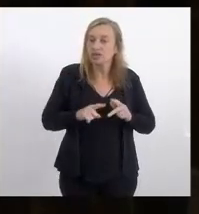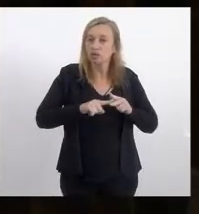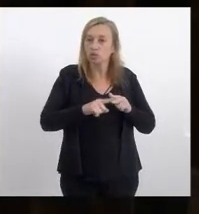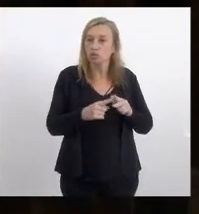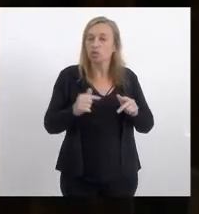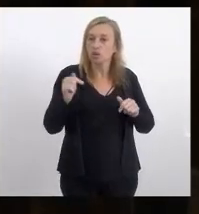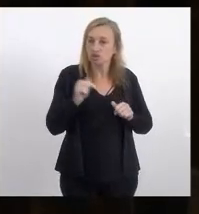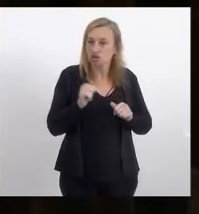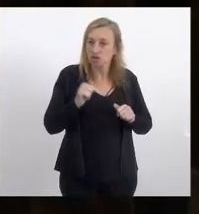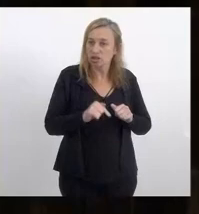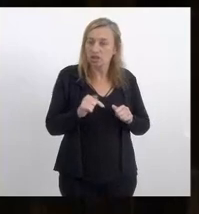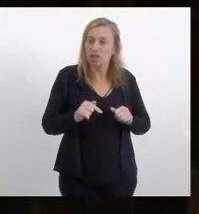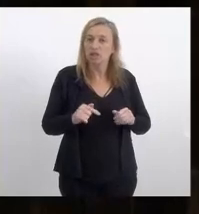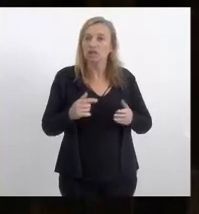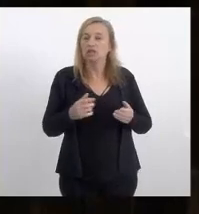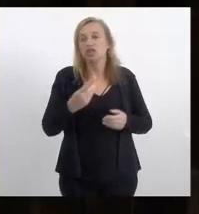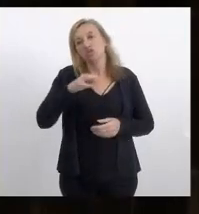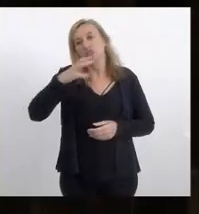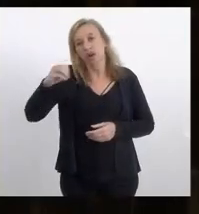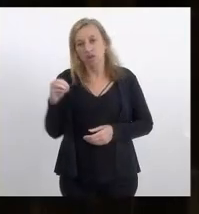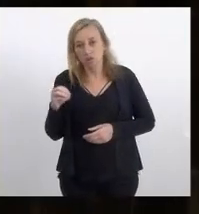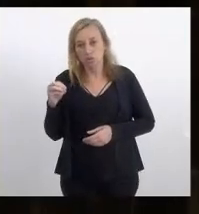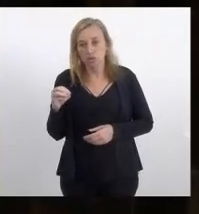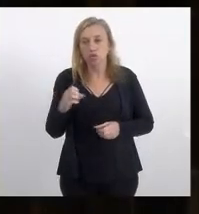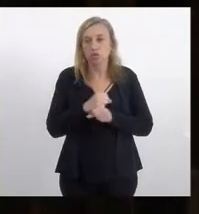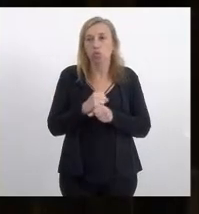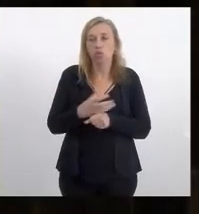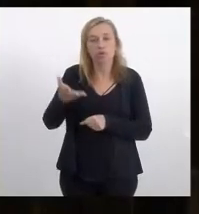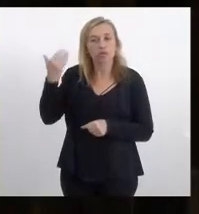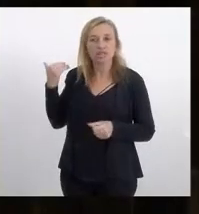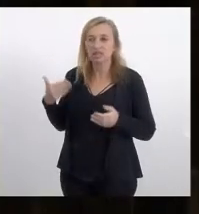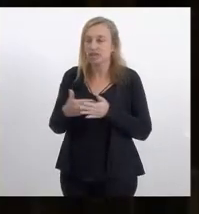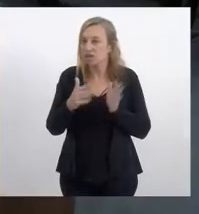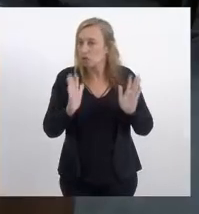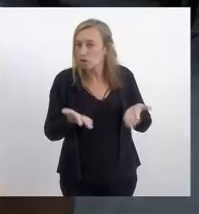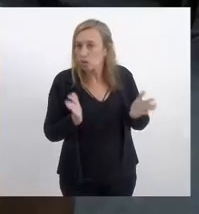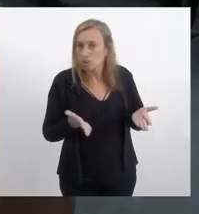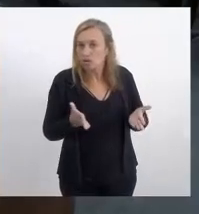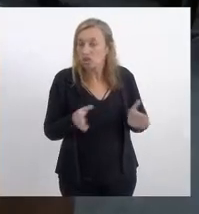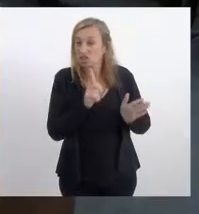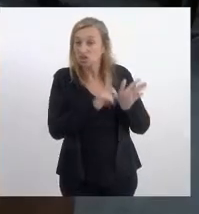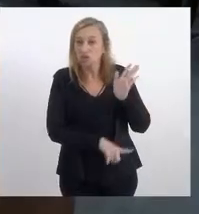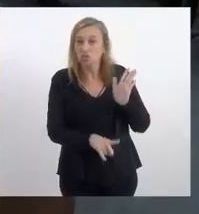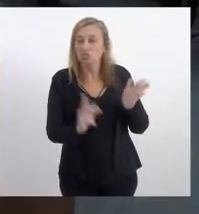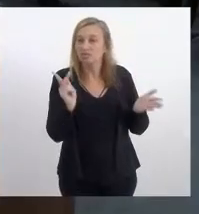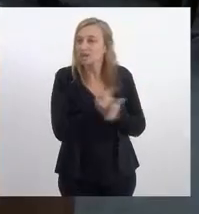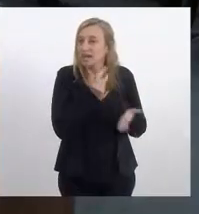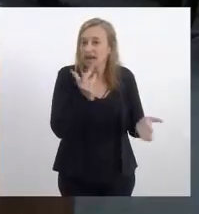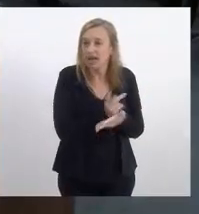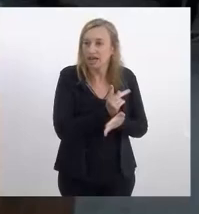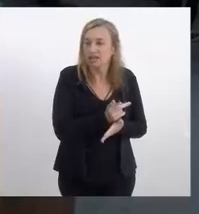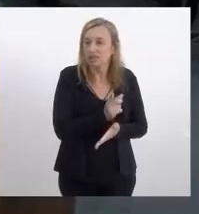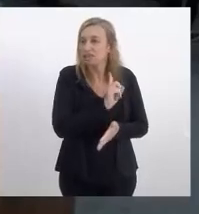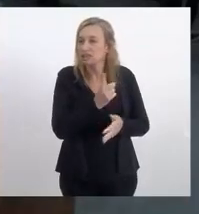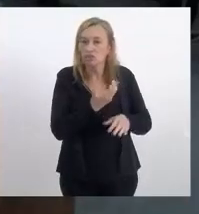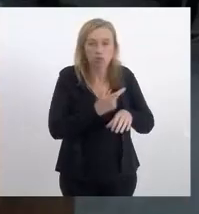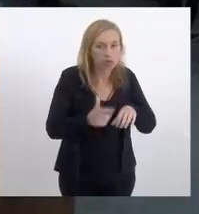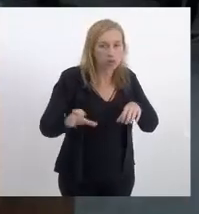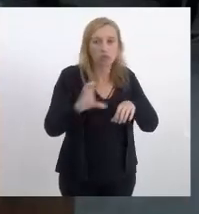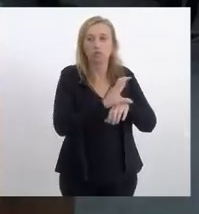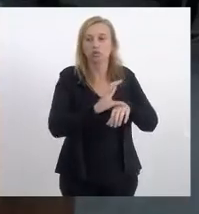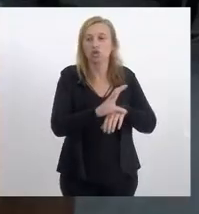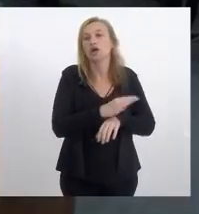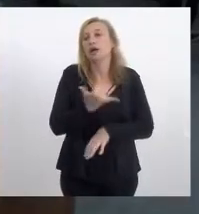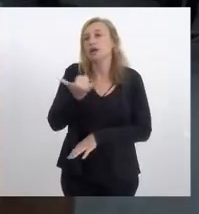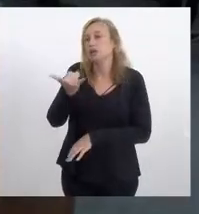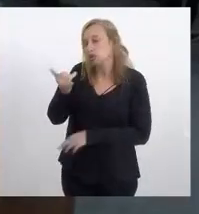ser referendados então desde março do ano passado até agora esse desconto é ilegal e inconstitucional com